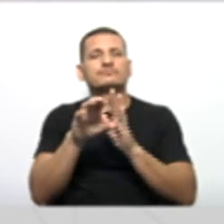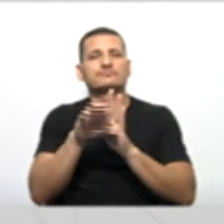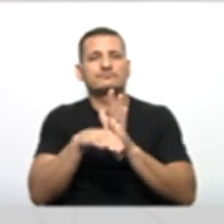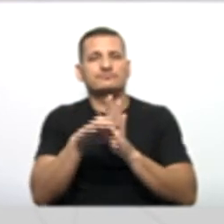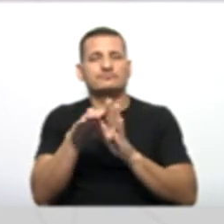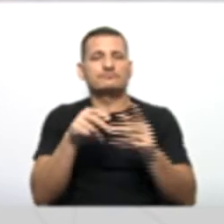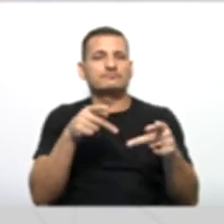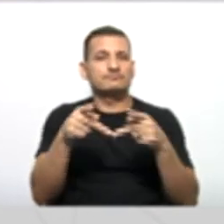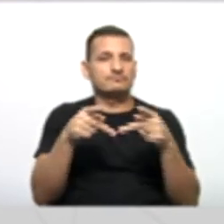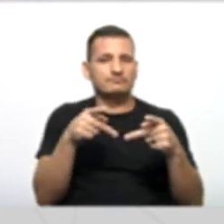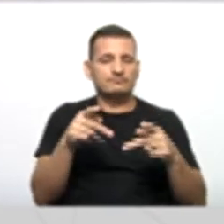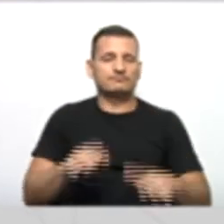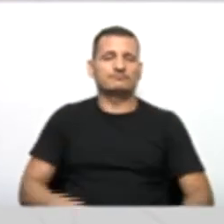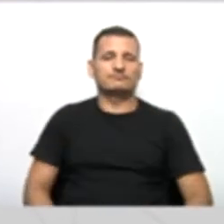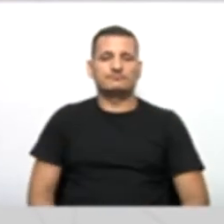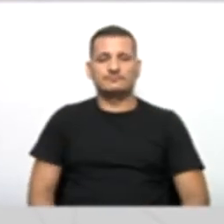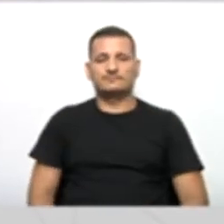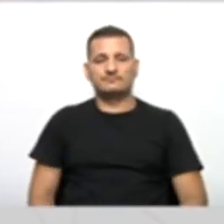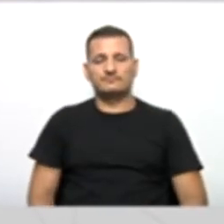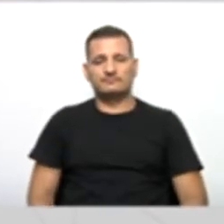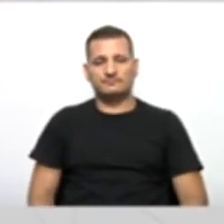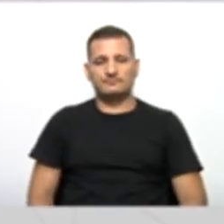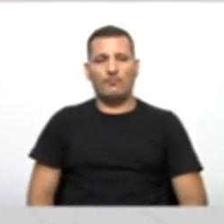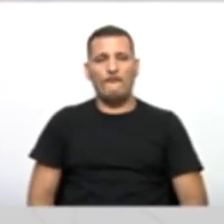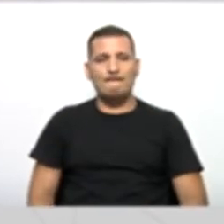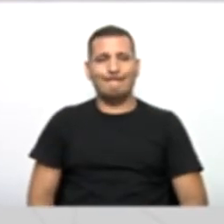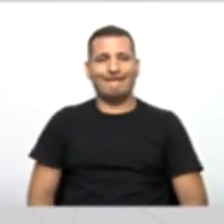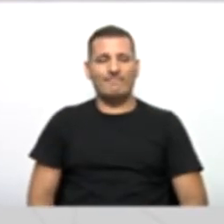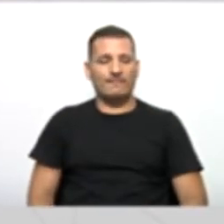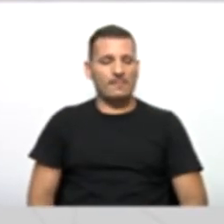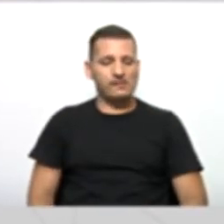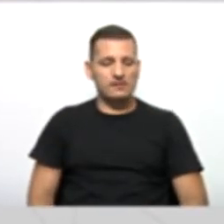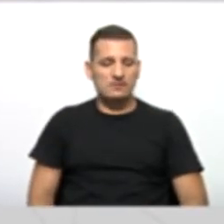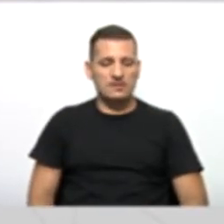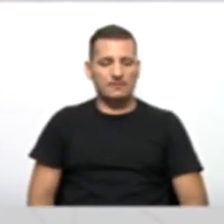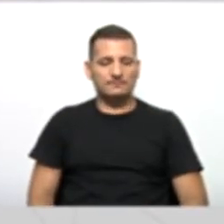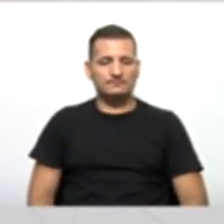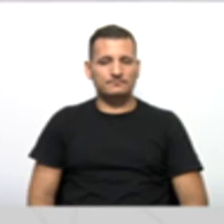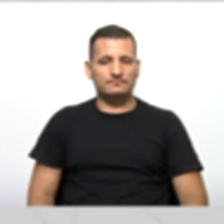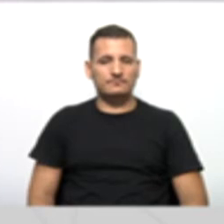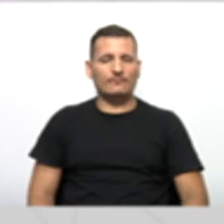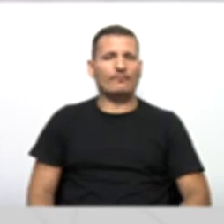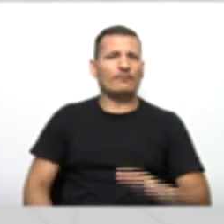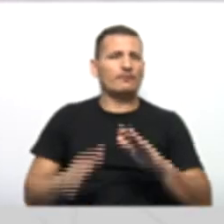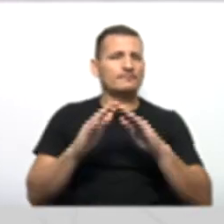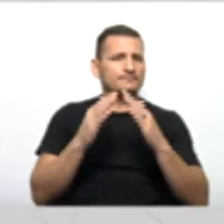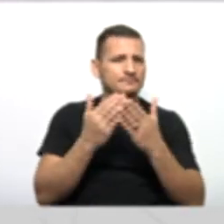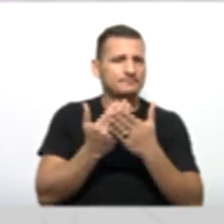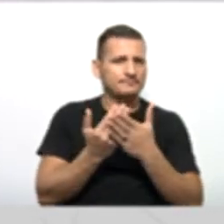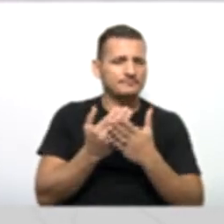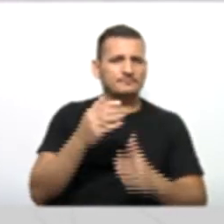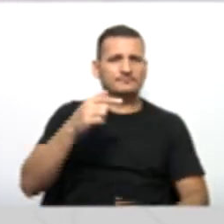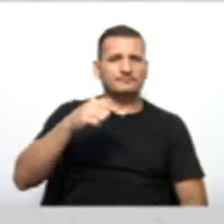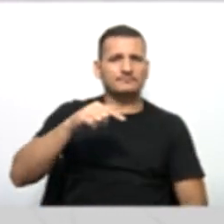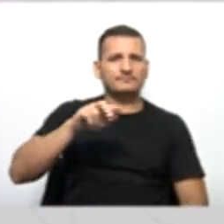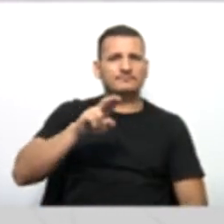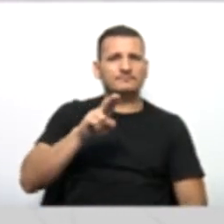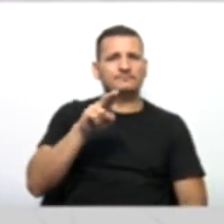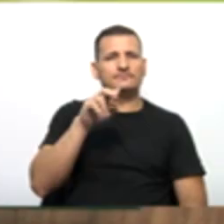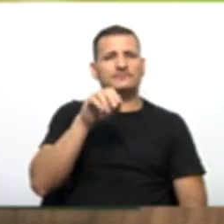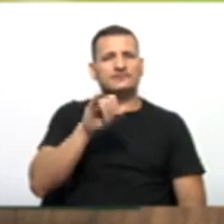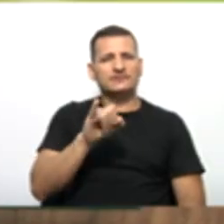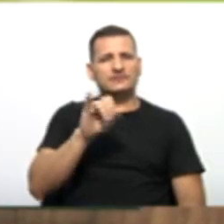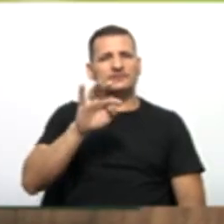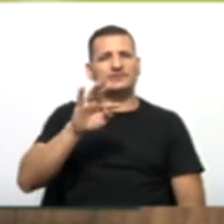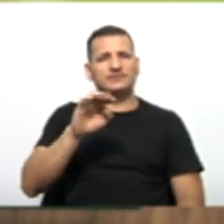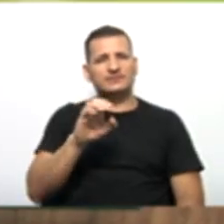Alguém respondeu essa aí, professor? Olha, nós temos aqui da escola professora Quitéria, respondeu que projeto é